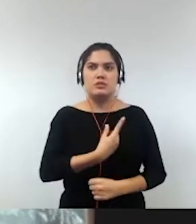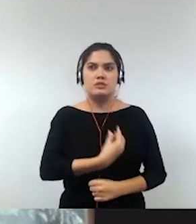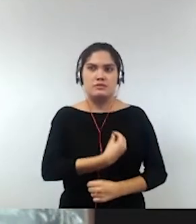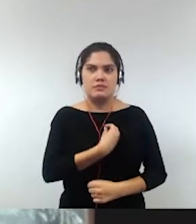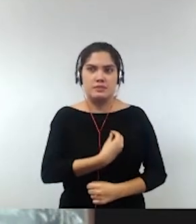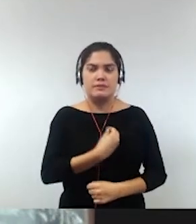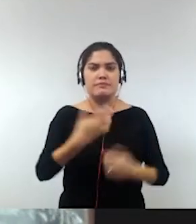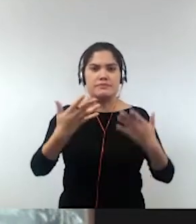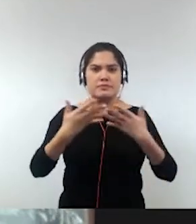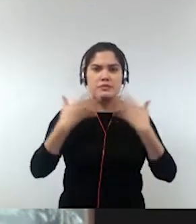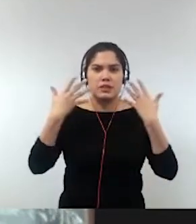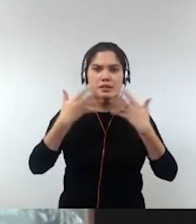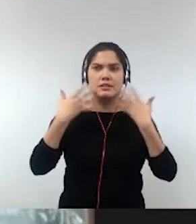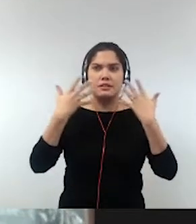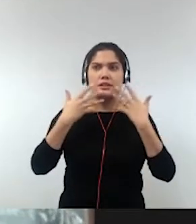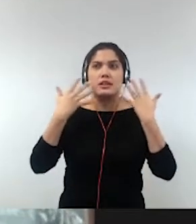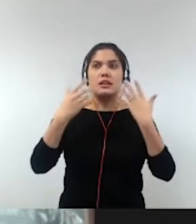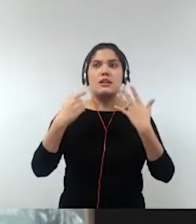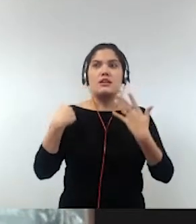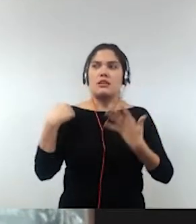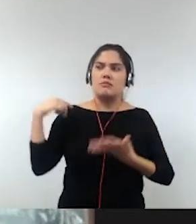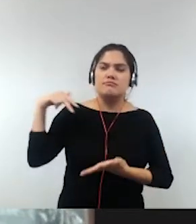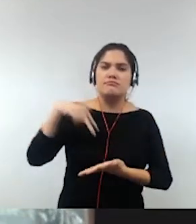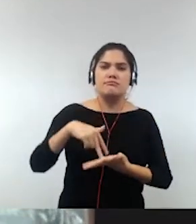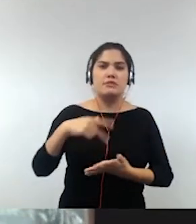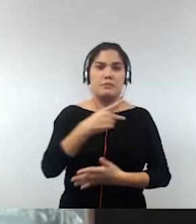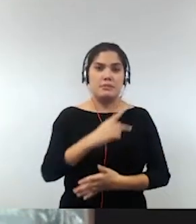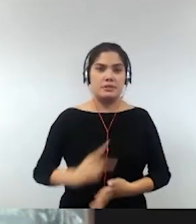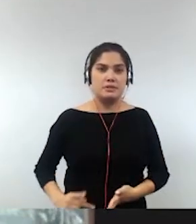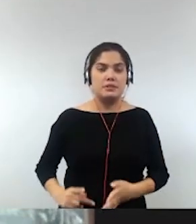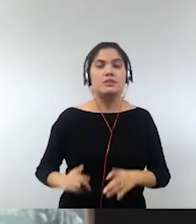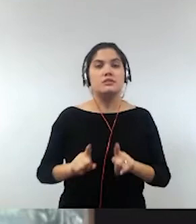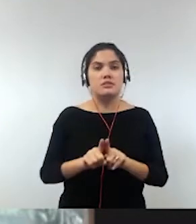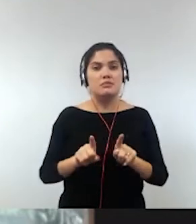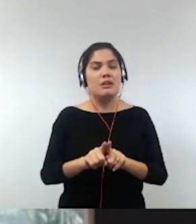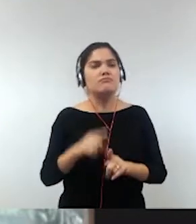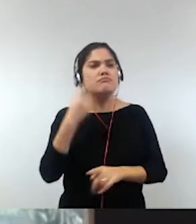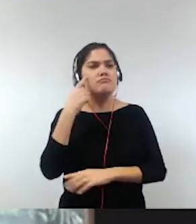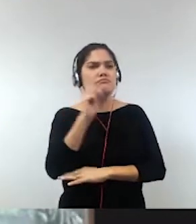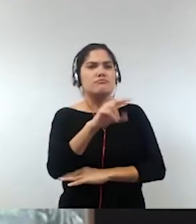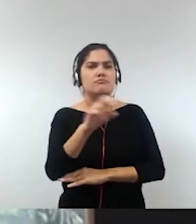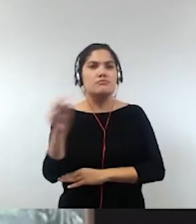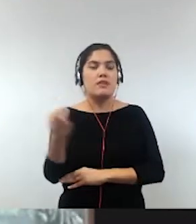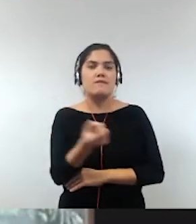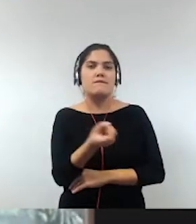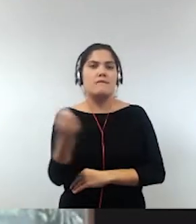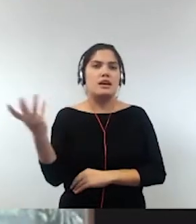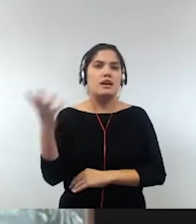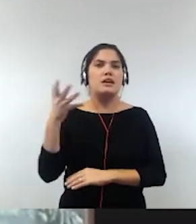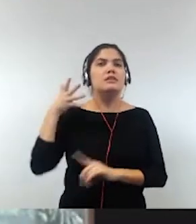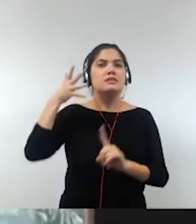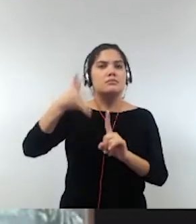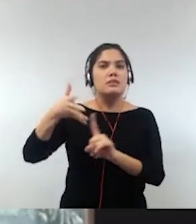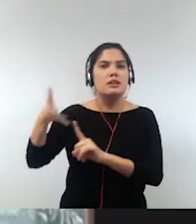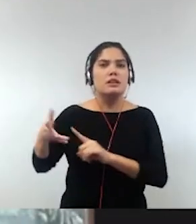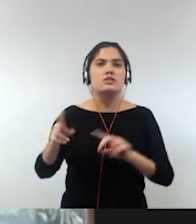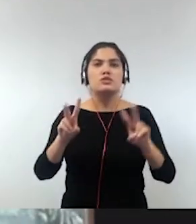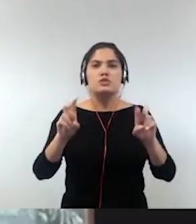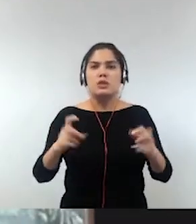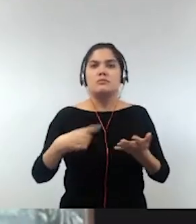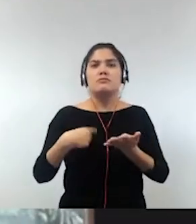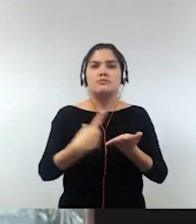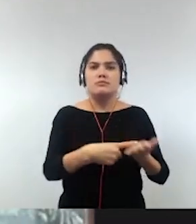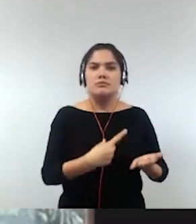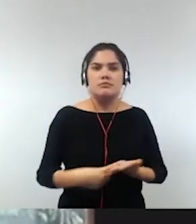é com muita alegria que eu não só presido esse painel hoje, como vejo a quantidade de painéis relativos a